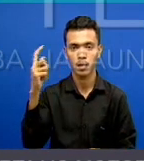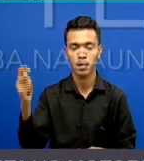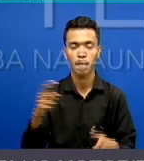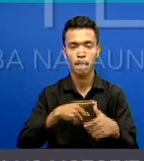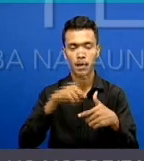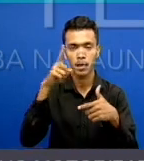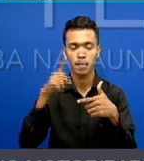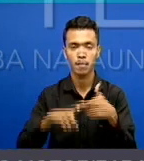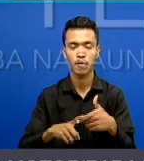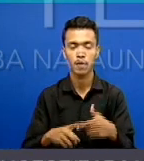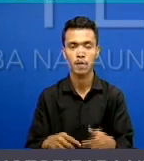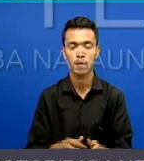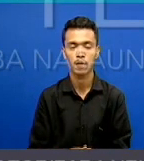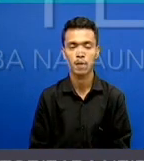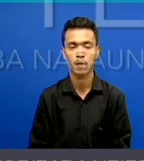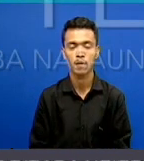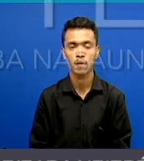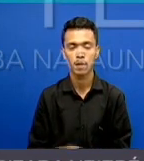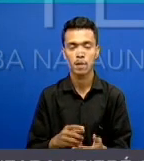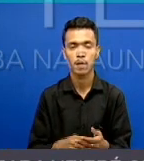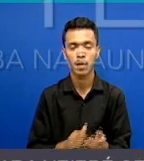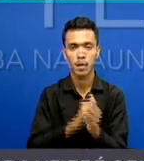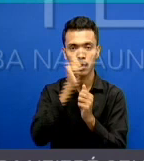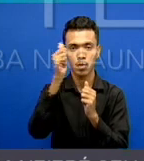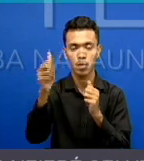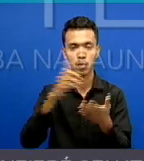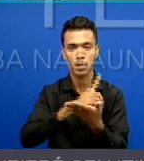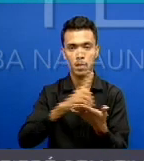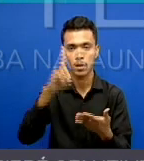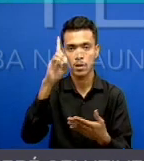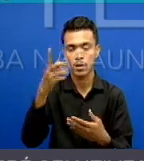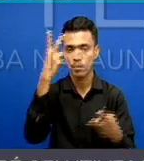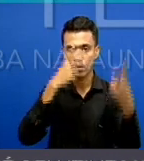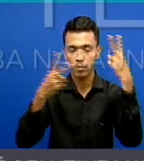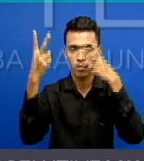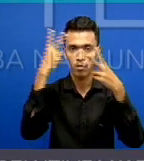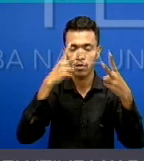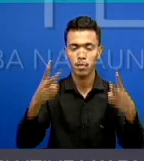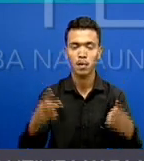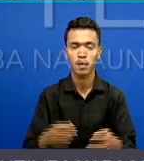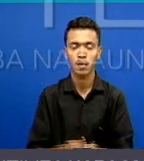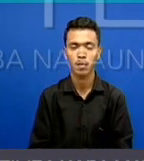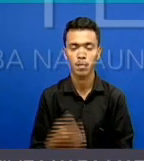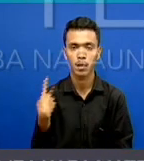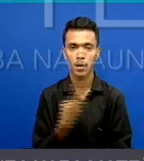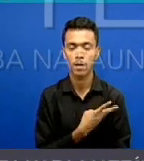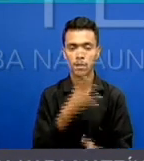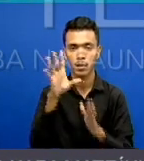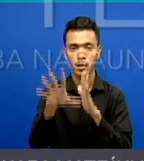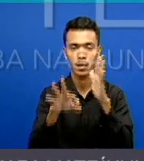né, maca, aviso na semana ida, maca, ami hala operações, a sweeping, a checkpoint, maca, ami